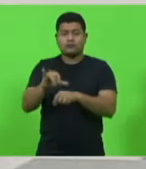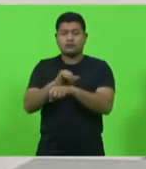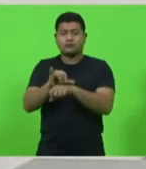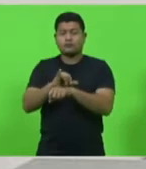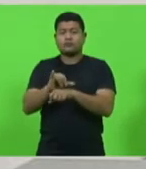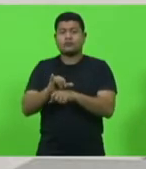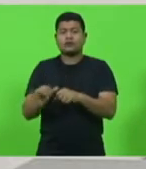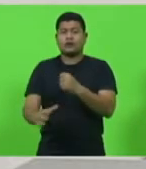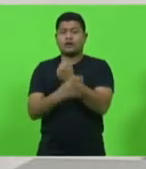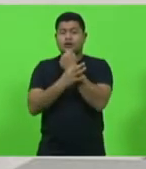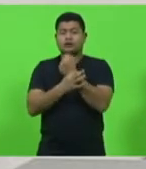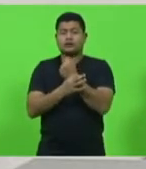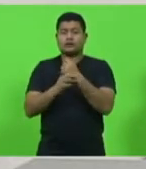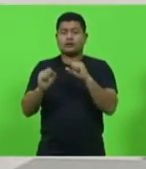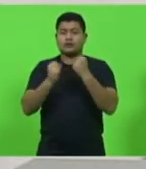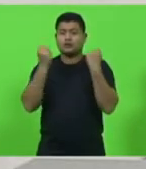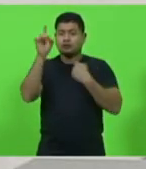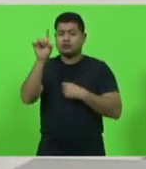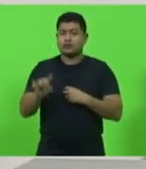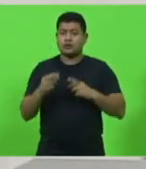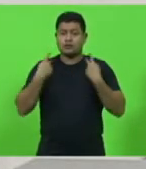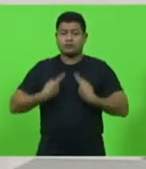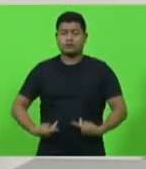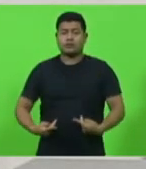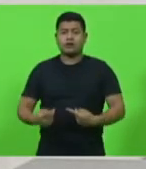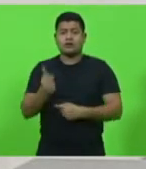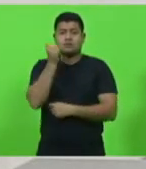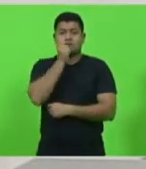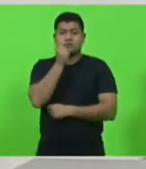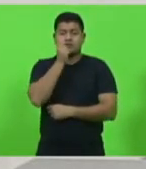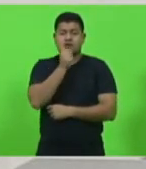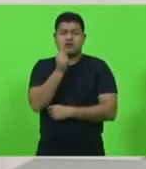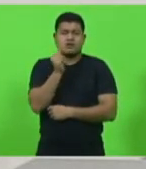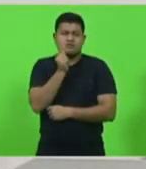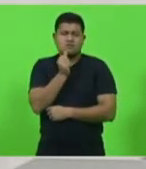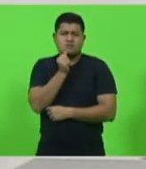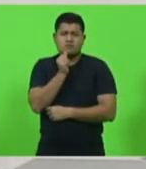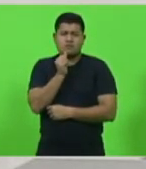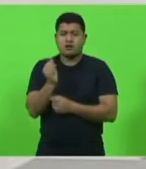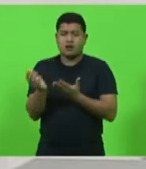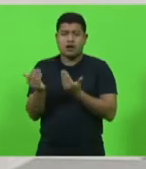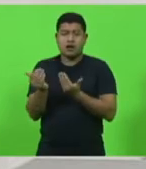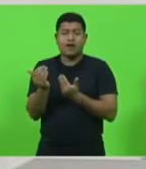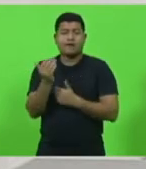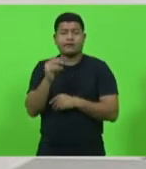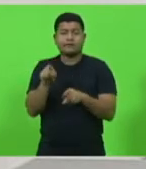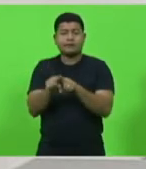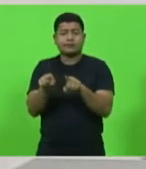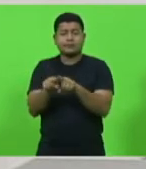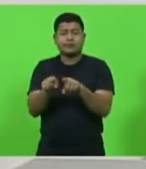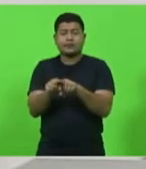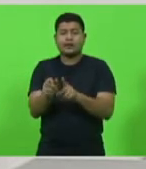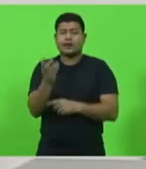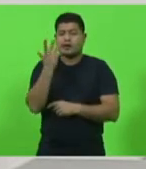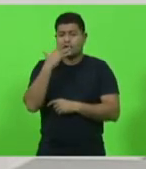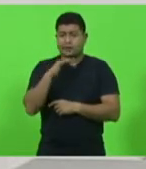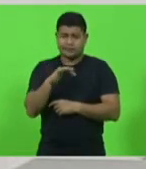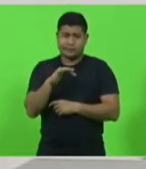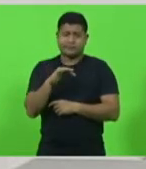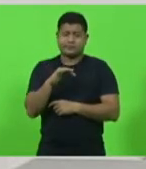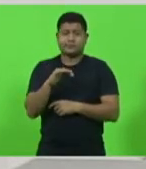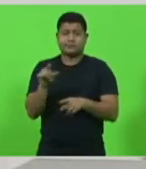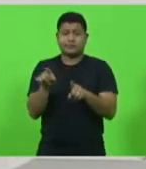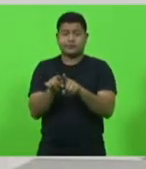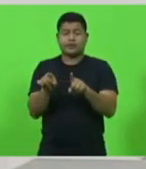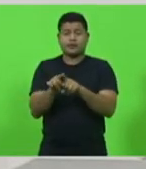direitos humanos das mulheres, das mocinhas e até das crianças. E também resguardá-las de toda